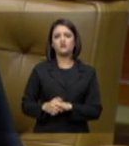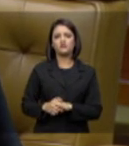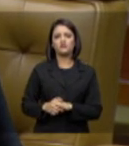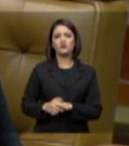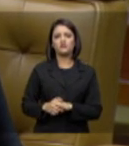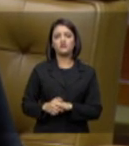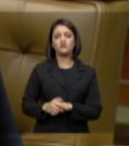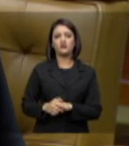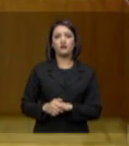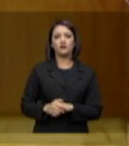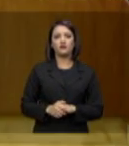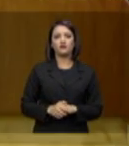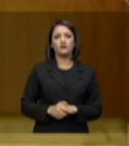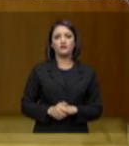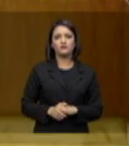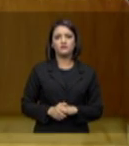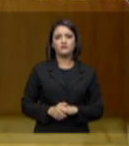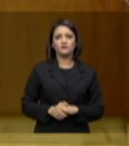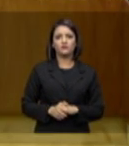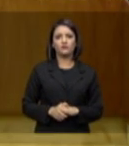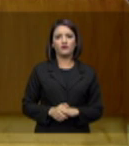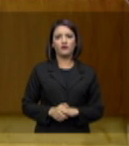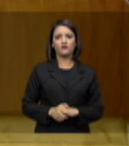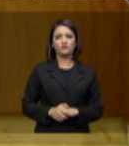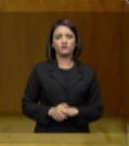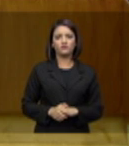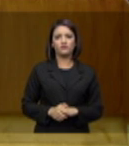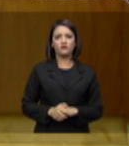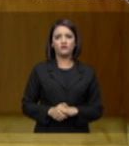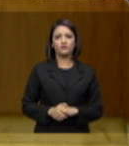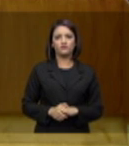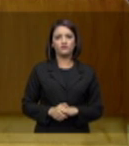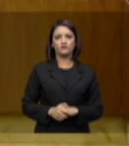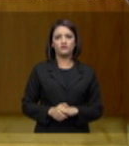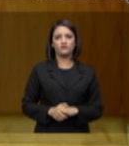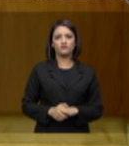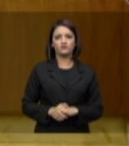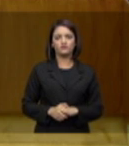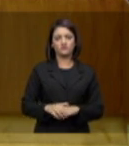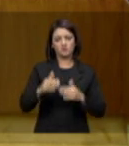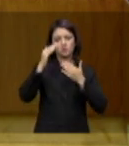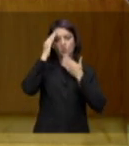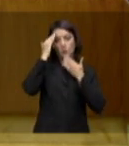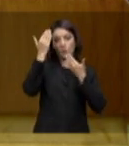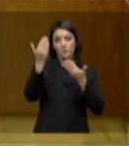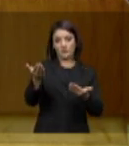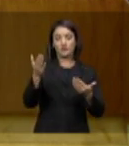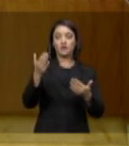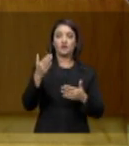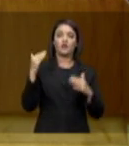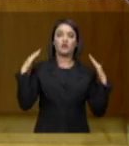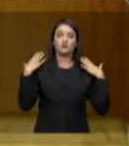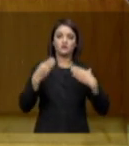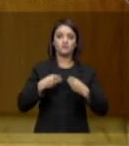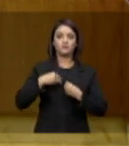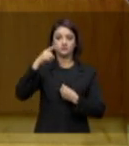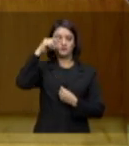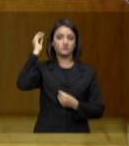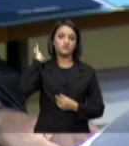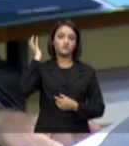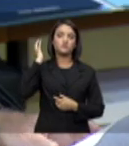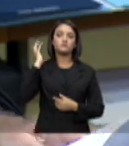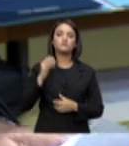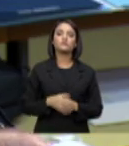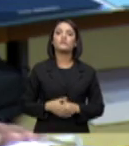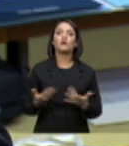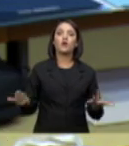acompanho a divergência e e agradeço a missão rosa bebê como voto o ministro diz furos